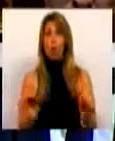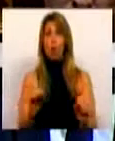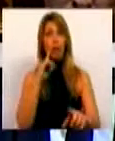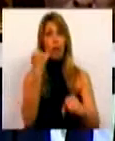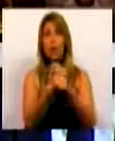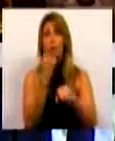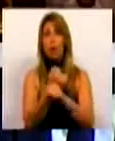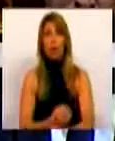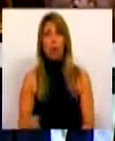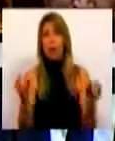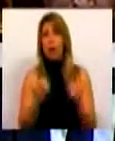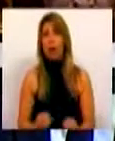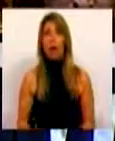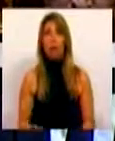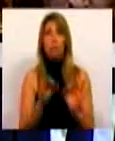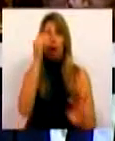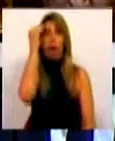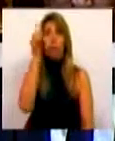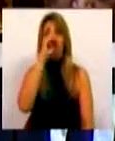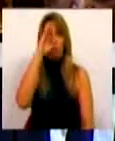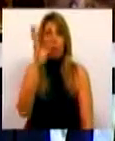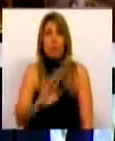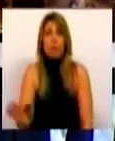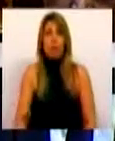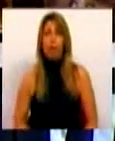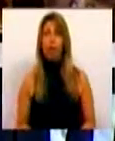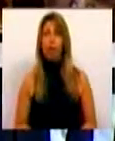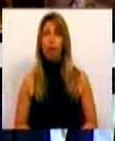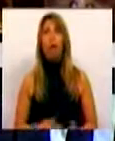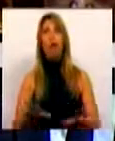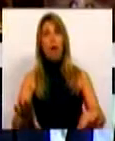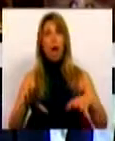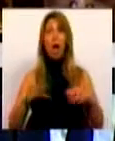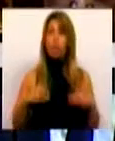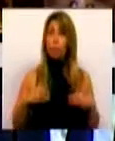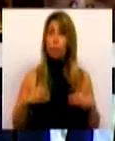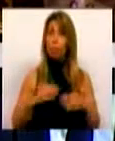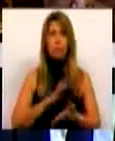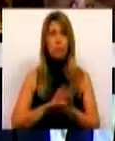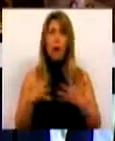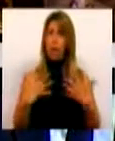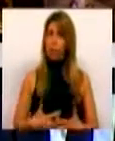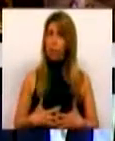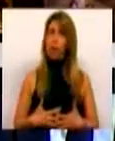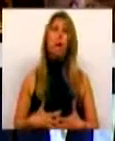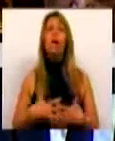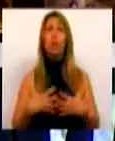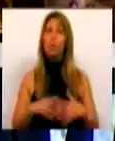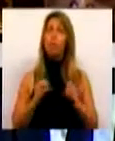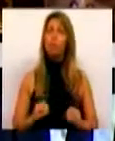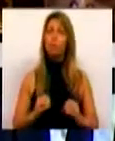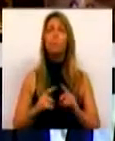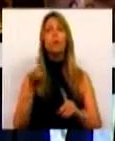trabalhador, como os professores bem sabem. Assumimos inequivocamente que a valorização social